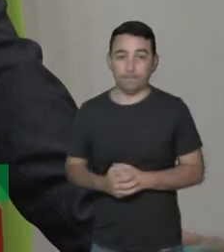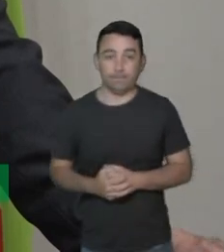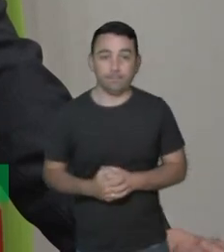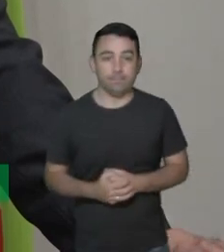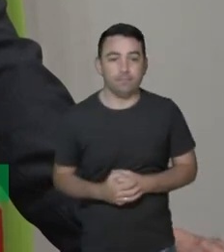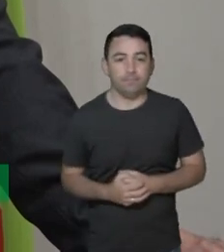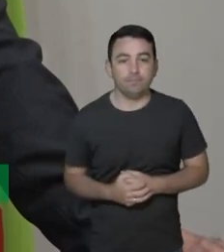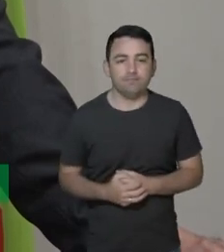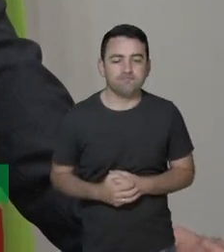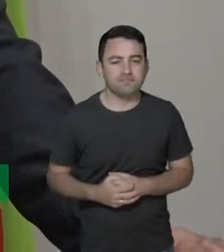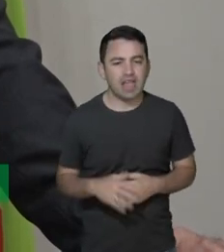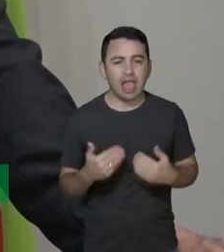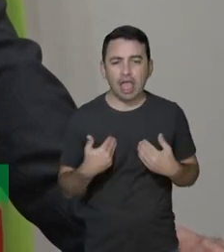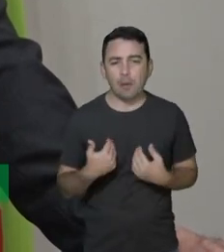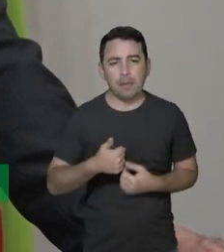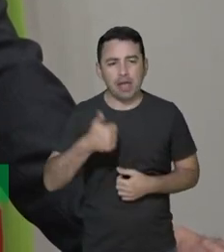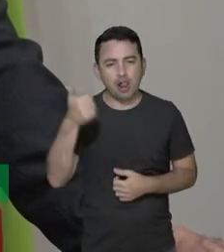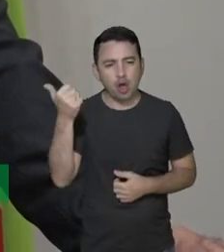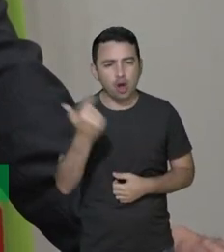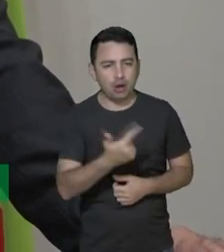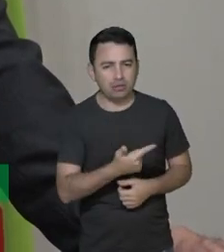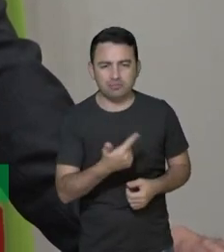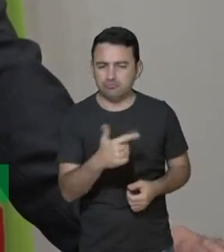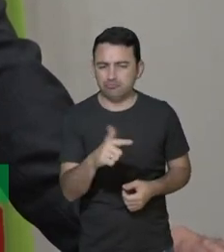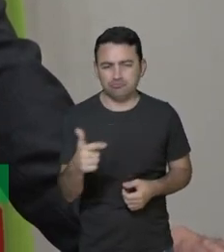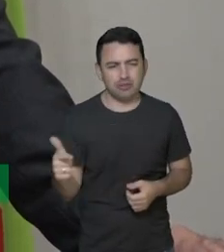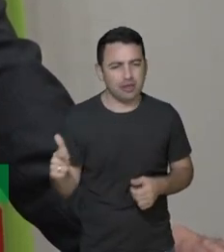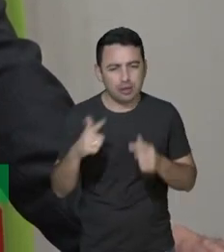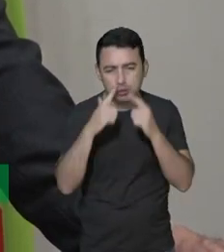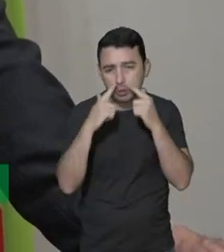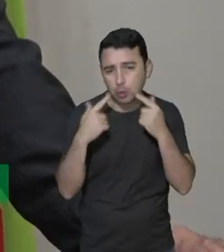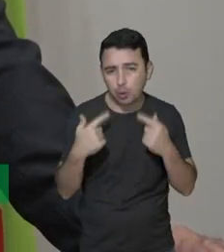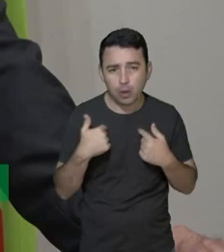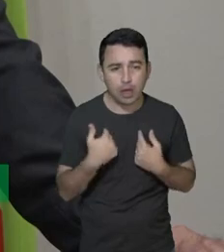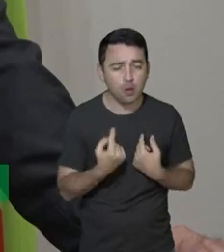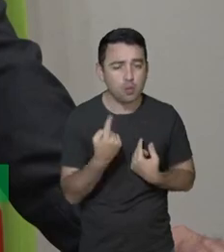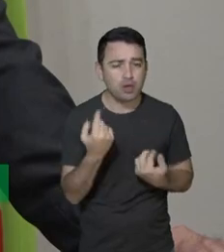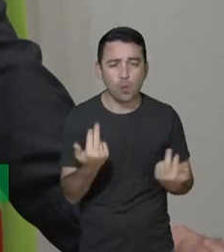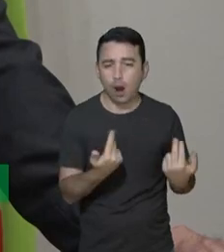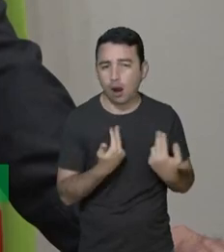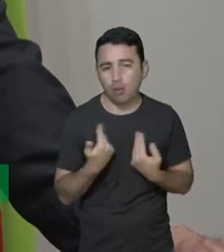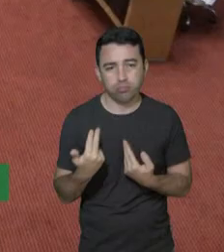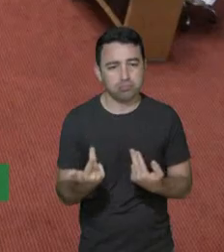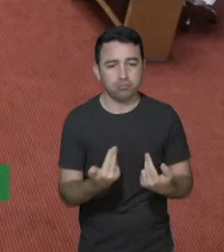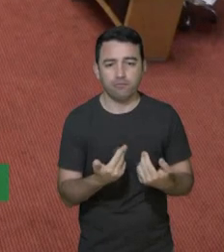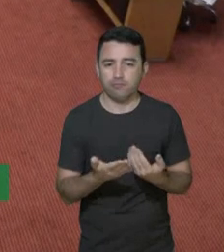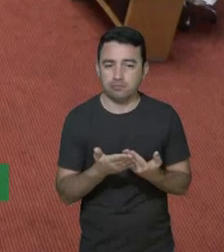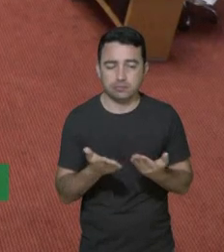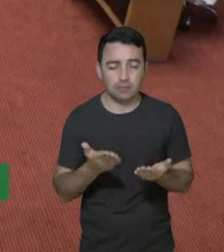fez mais do que ninguém. Sou o mesmo Titon de quando comecei.